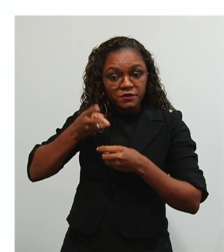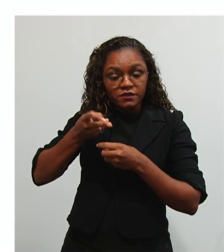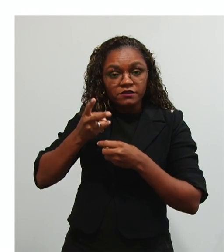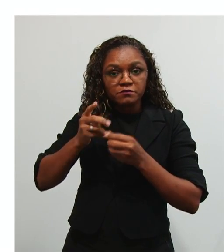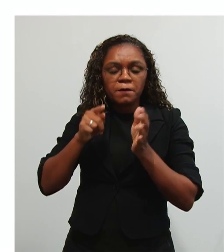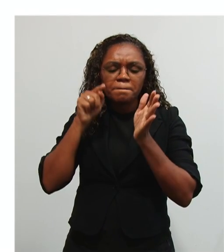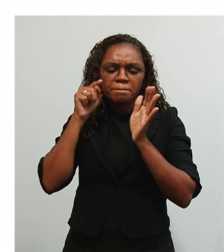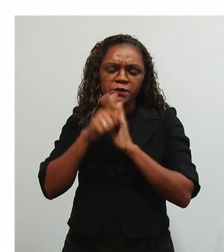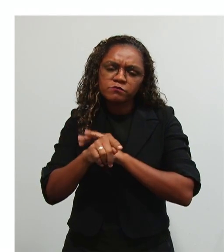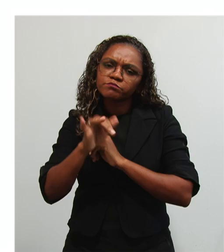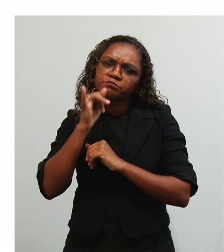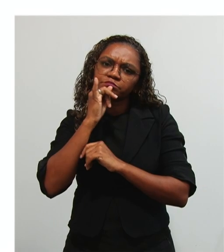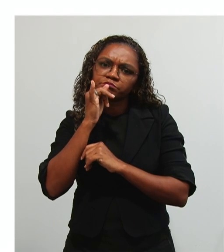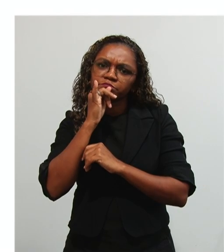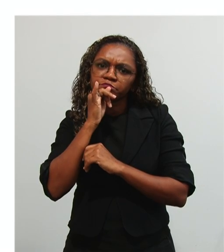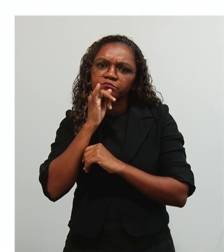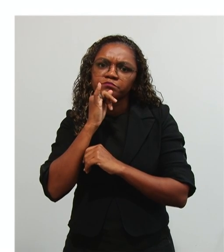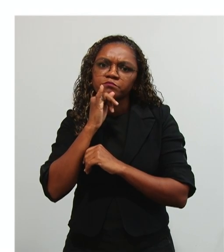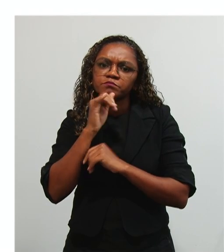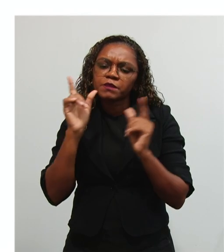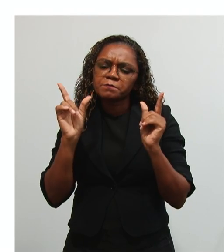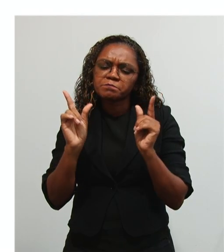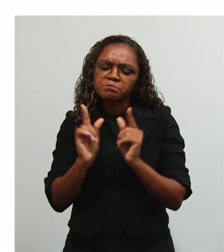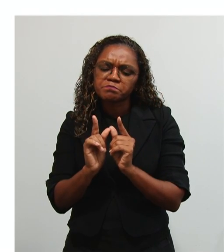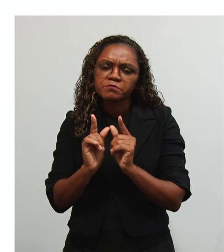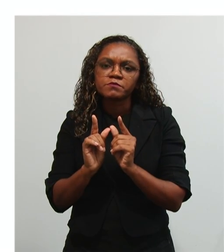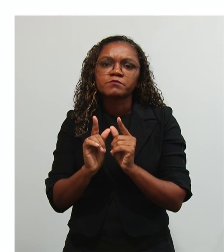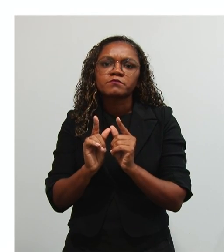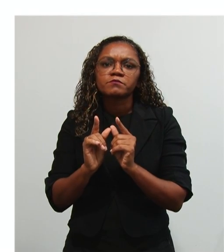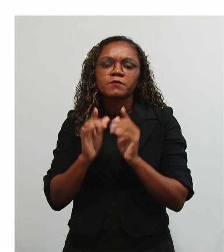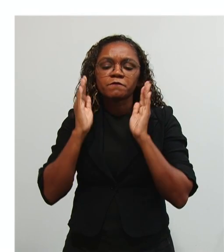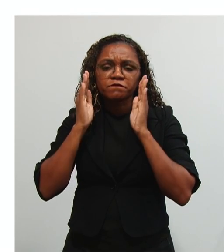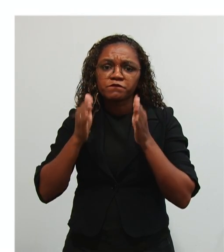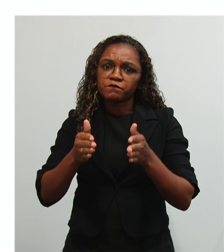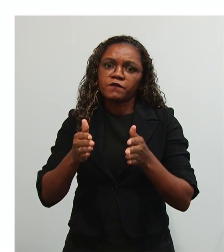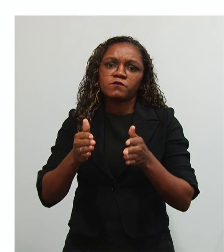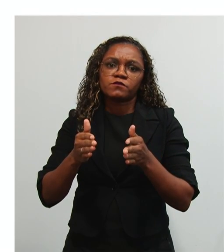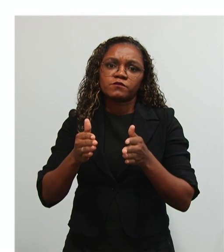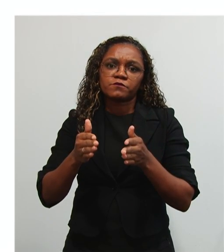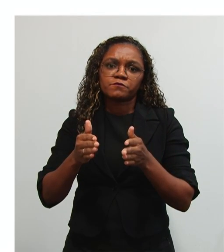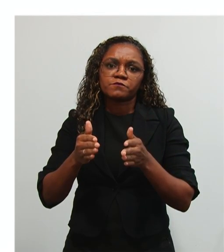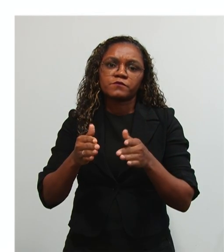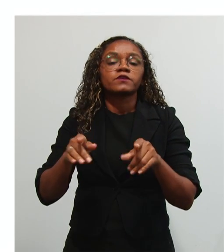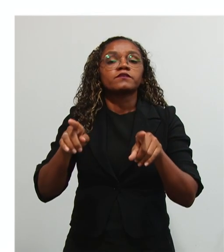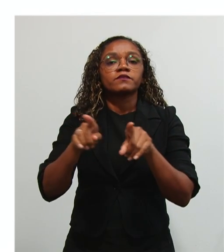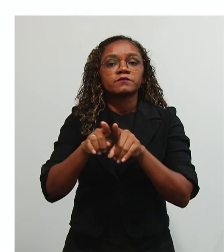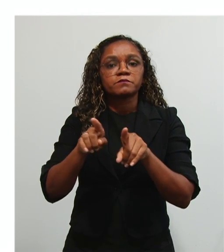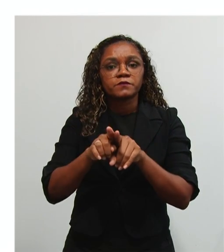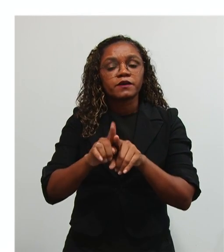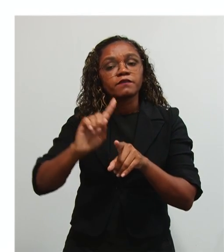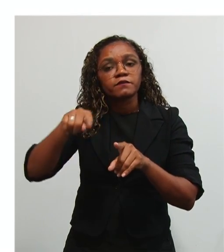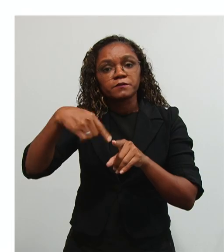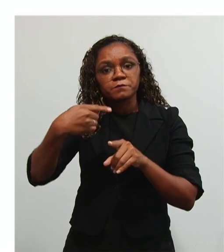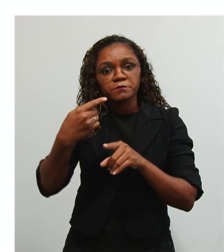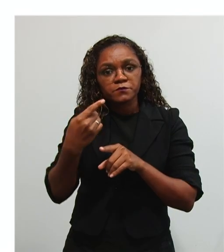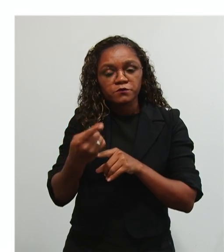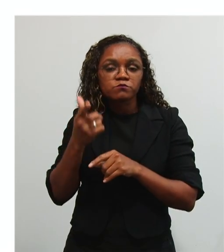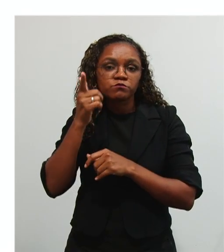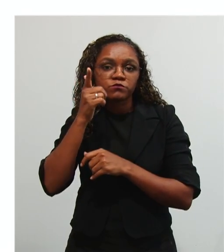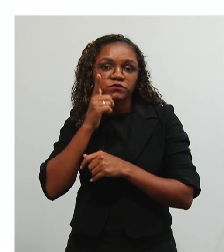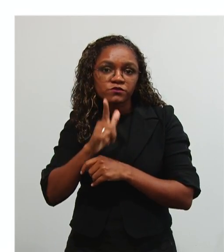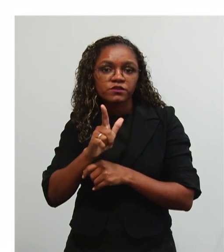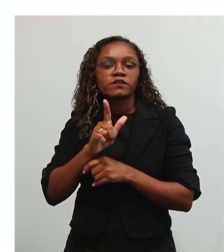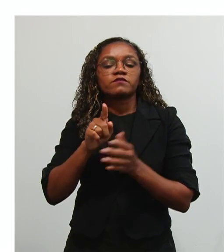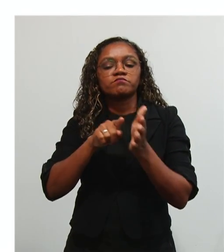uma pergunta bem menor, bem mais específica, na verdade, né? Delimitando para poder conseguir fazer